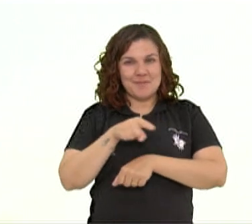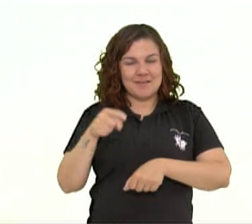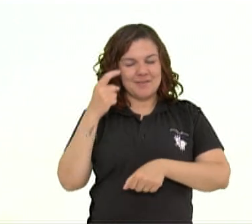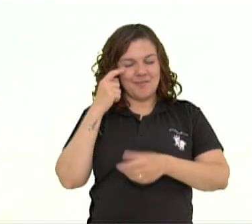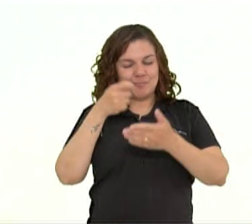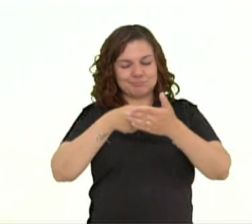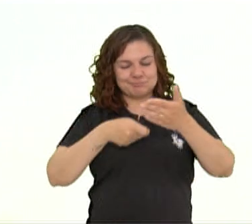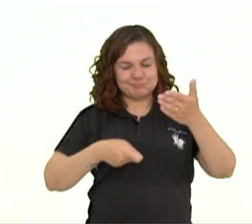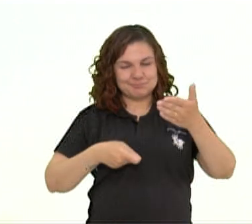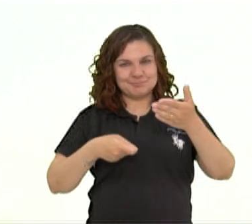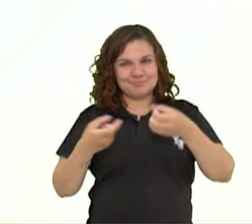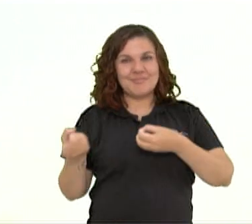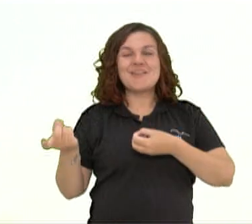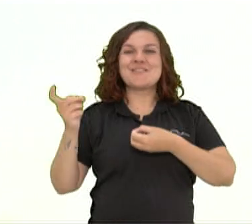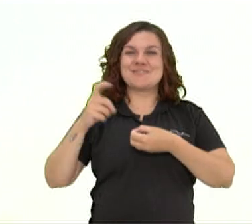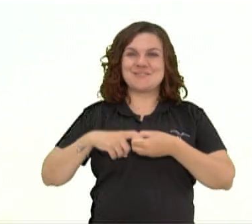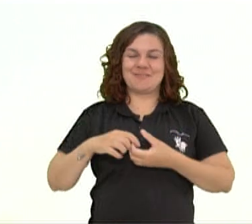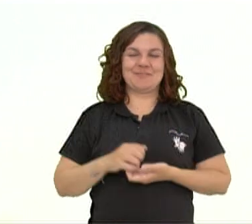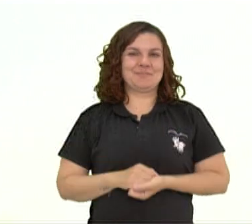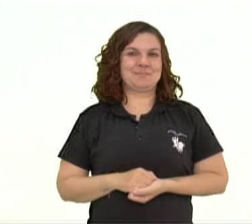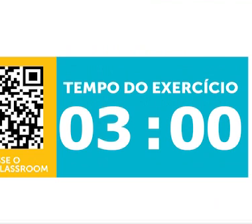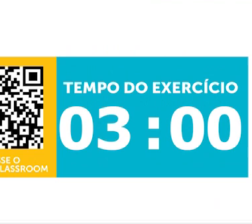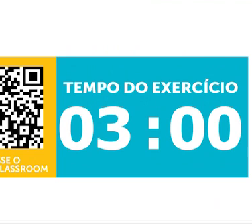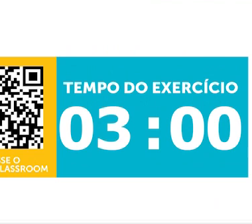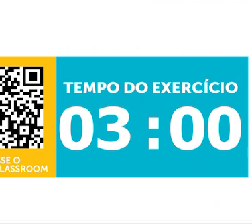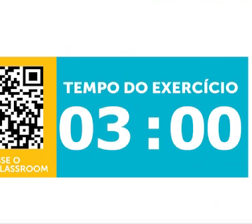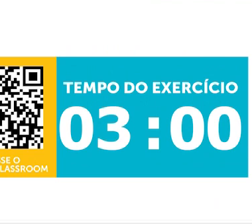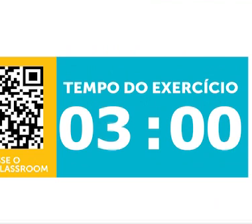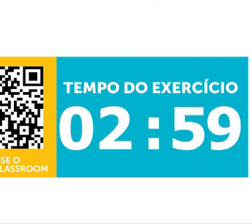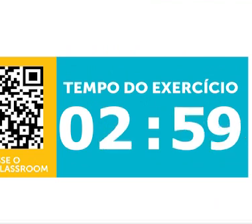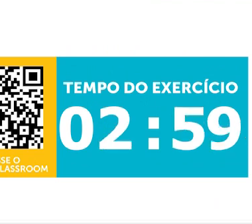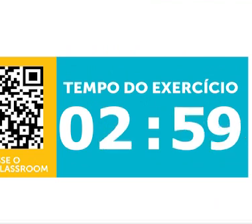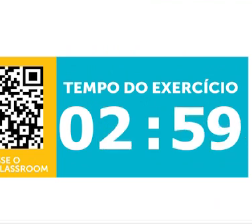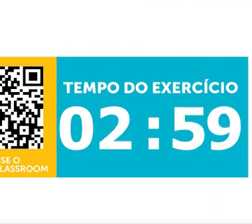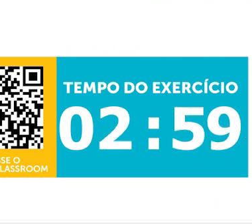suas anotações e eu já volto.